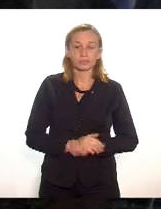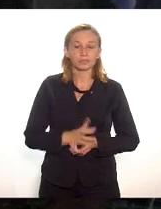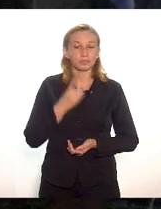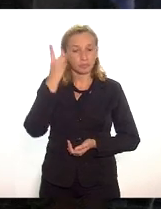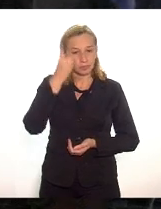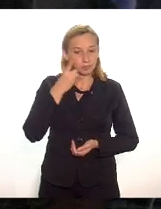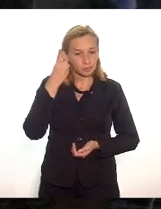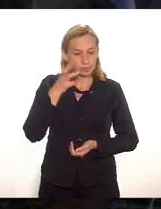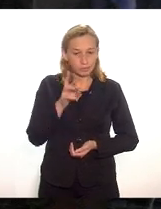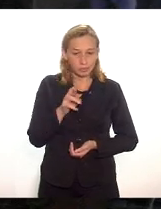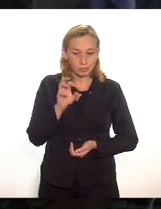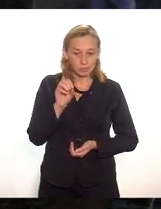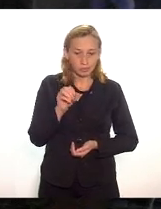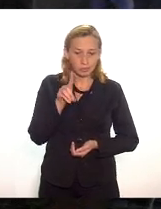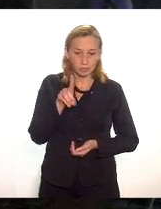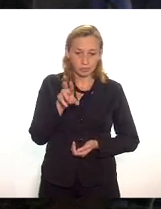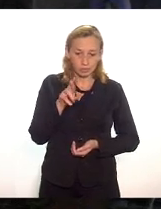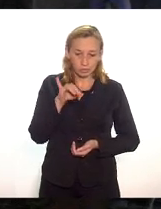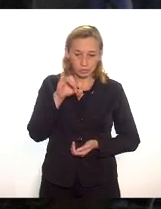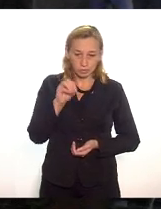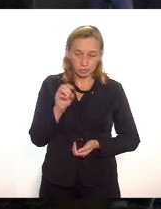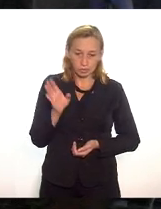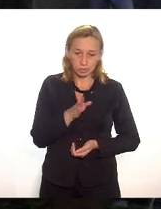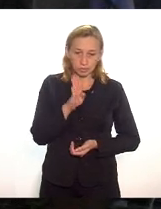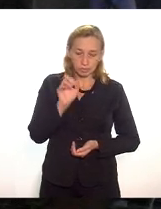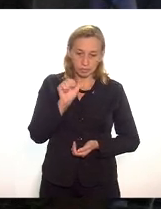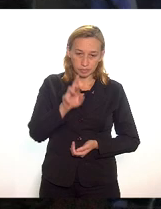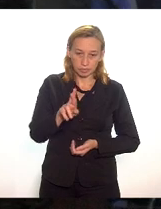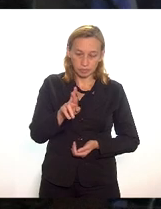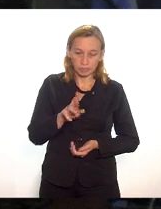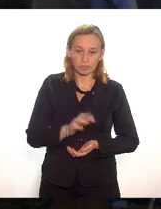Deputado Rodrigo Barcelá.